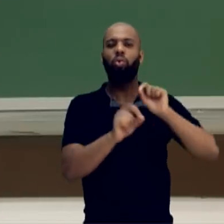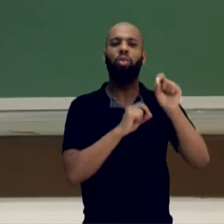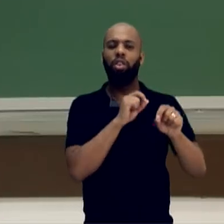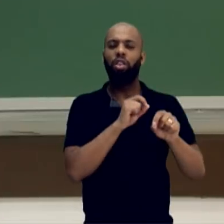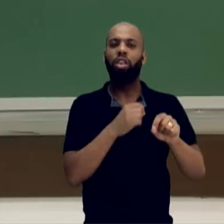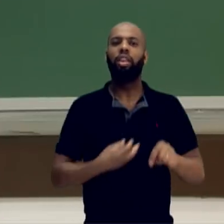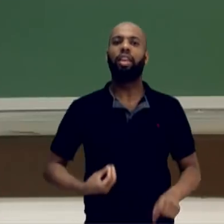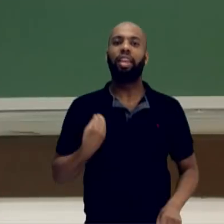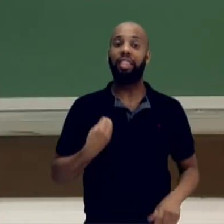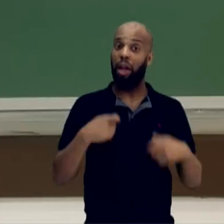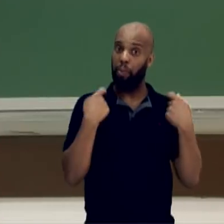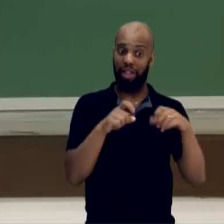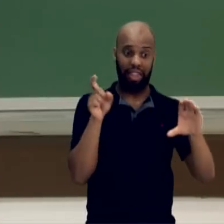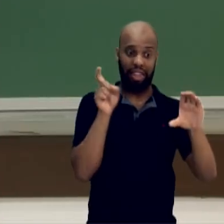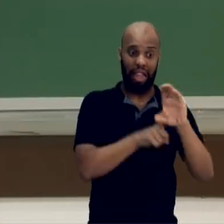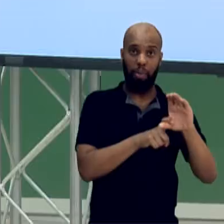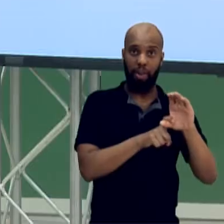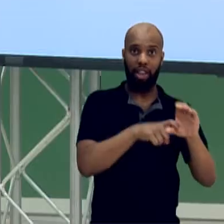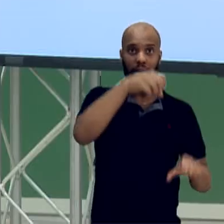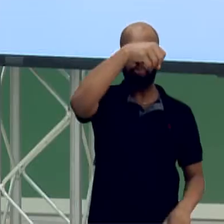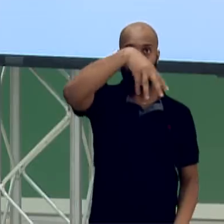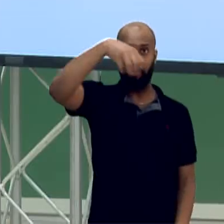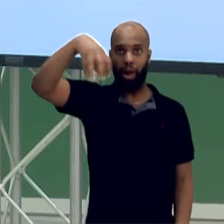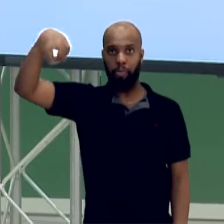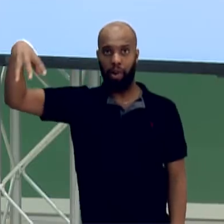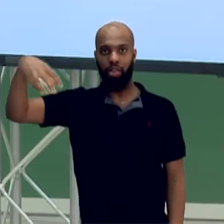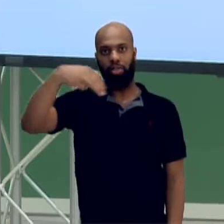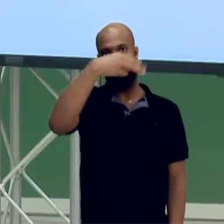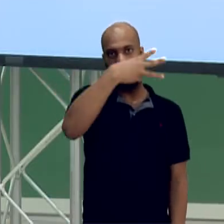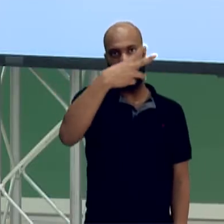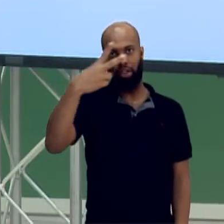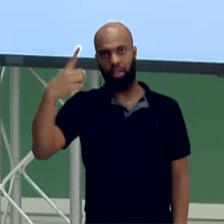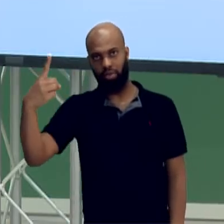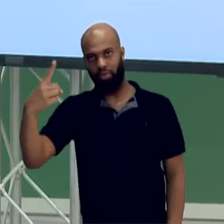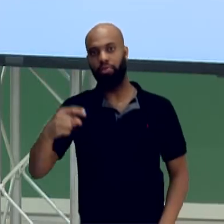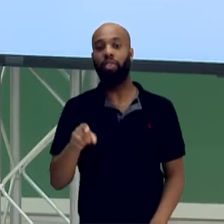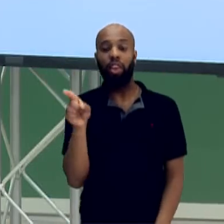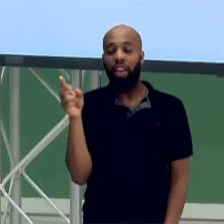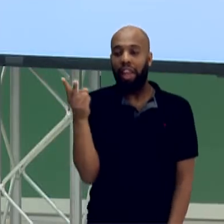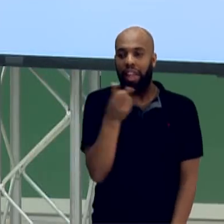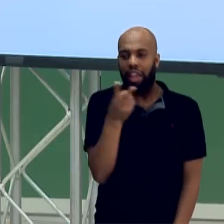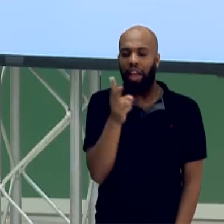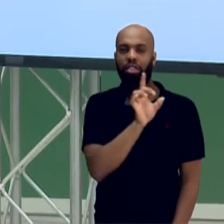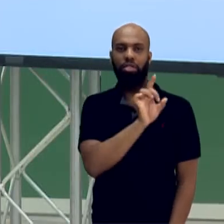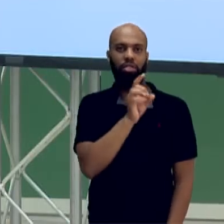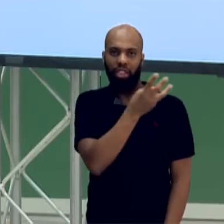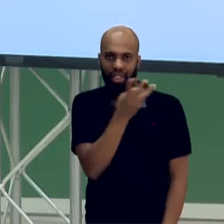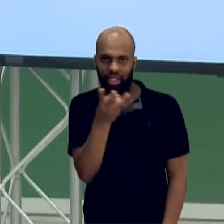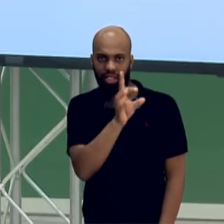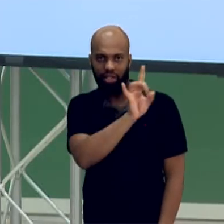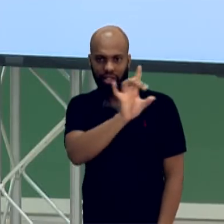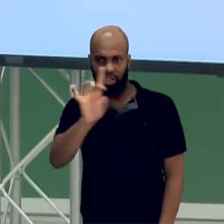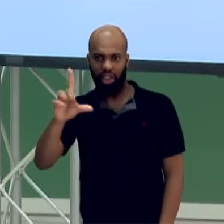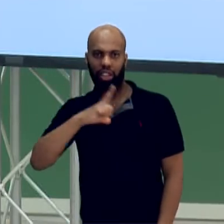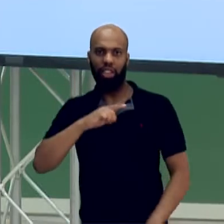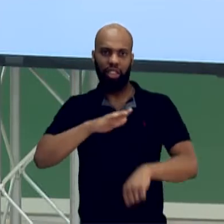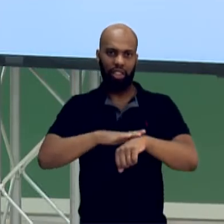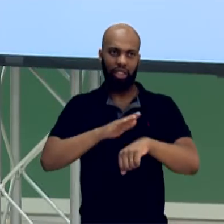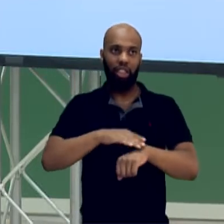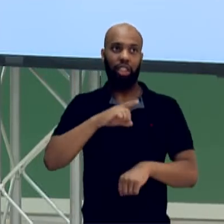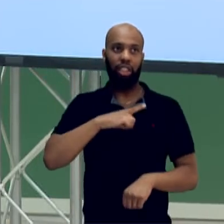às 3 anteriores. E as 3 anteriores estão cada uma no seu tempo. Eu tenho aqui